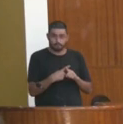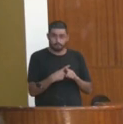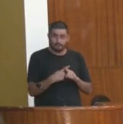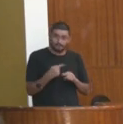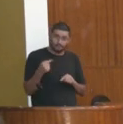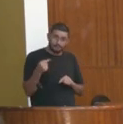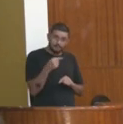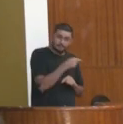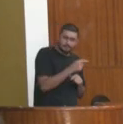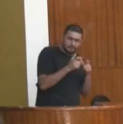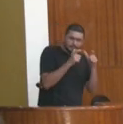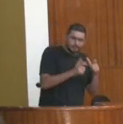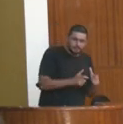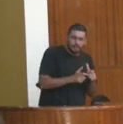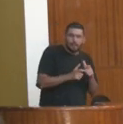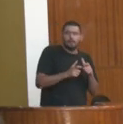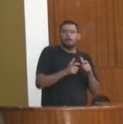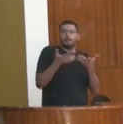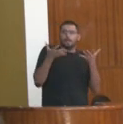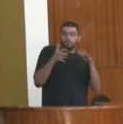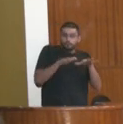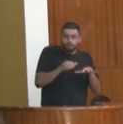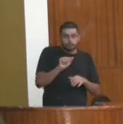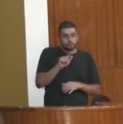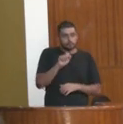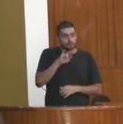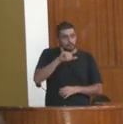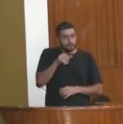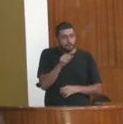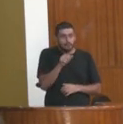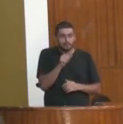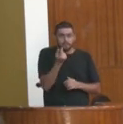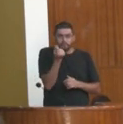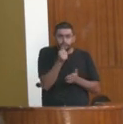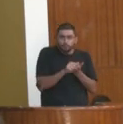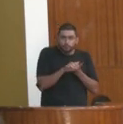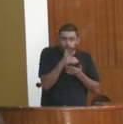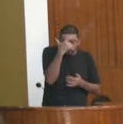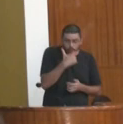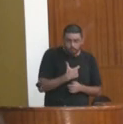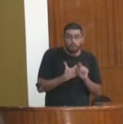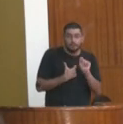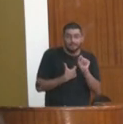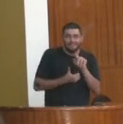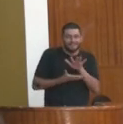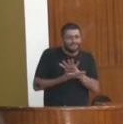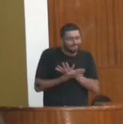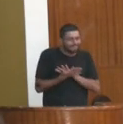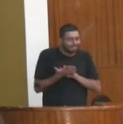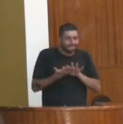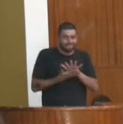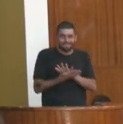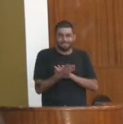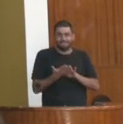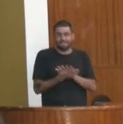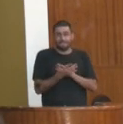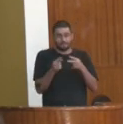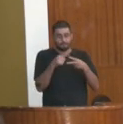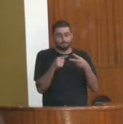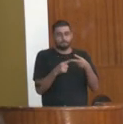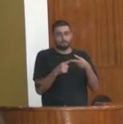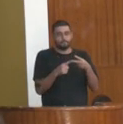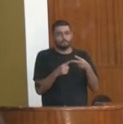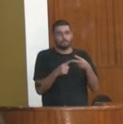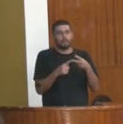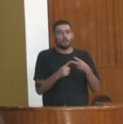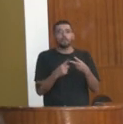para poder ter essa acessibilidade? A UERJ gastou com o Charles Souza? Nada. Porque eu uso dois programas gratuitos, o NVDA